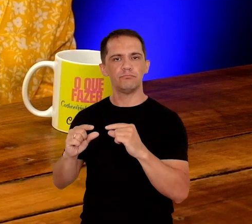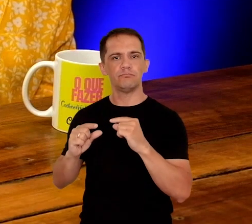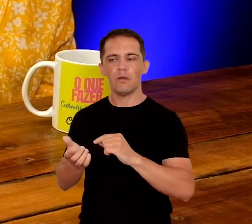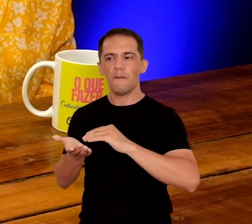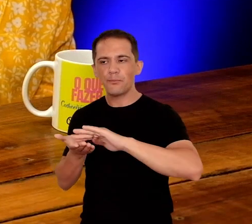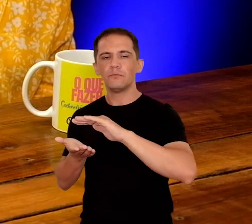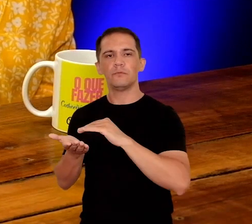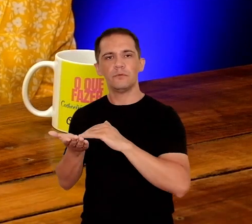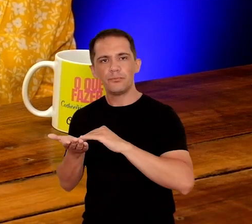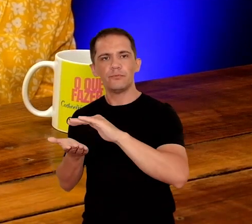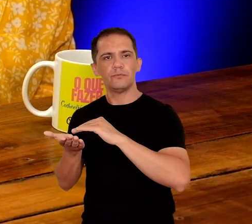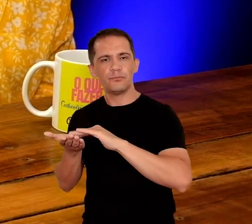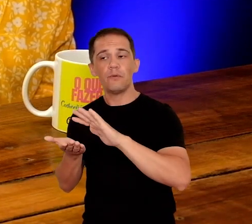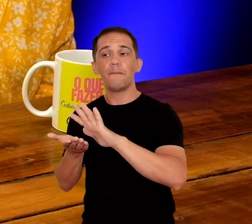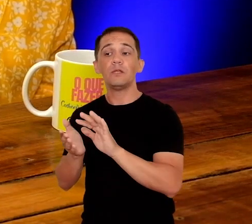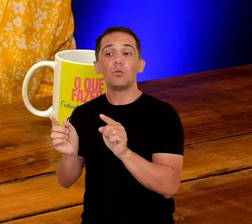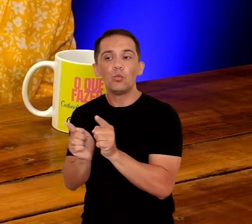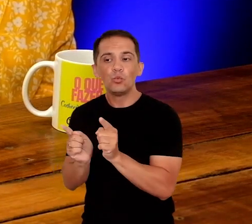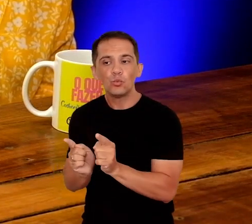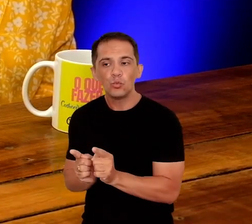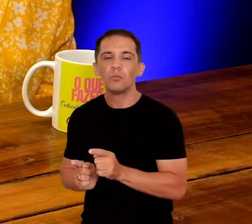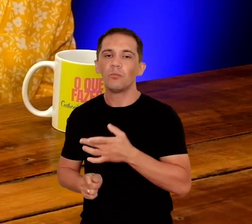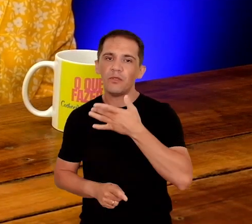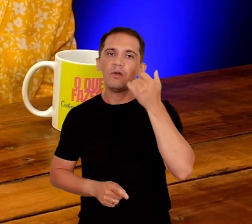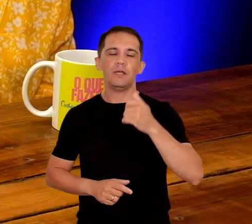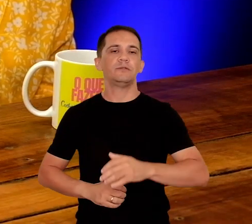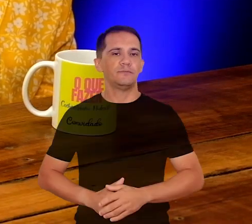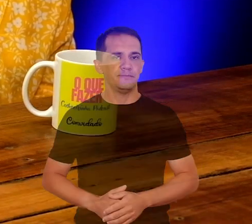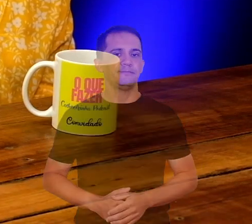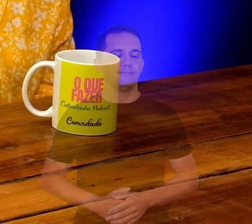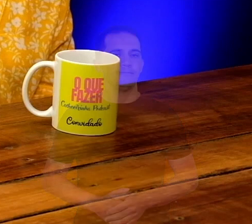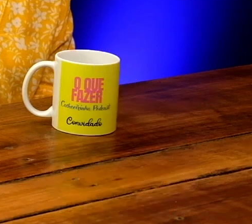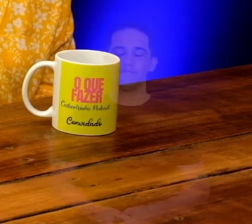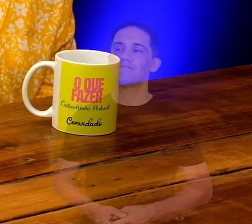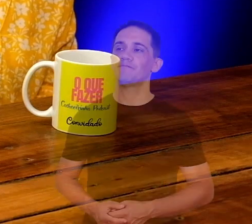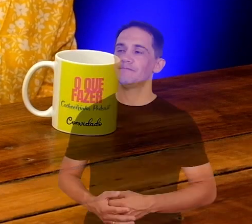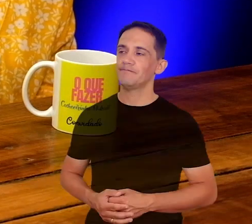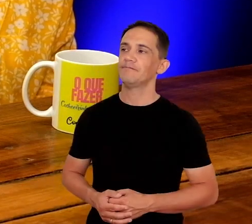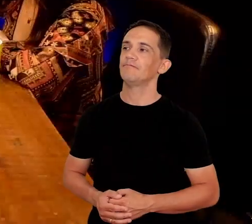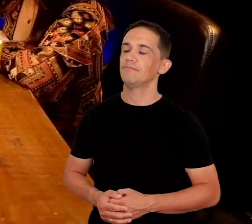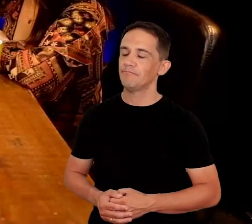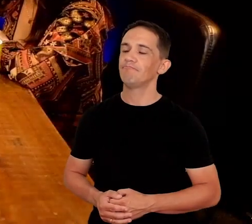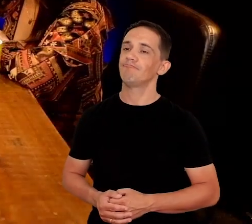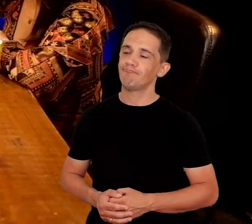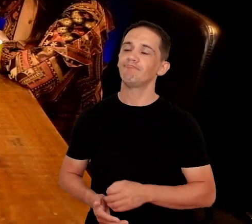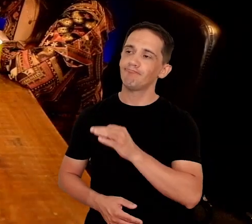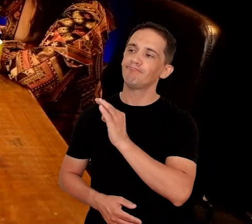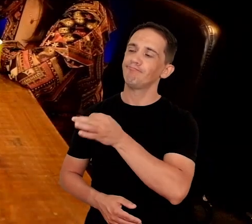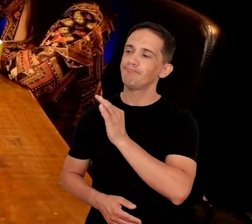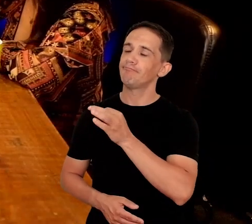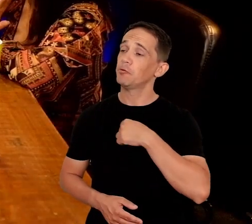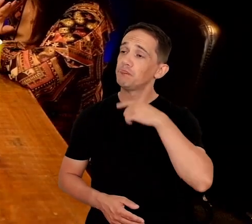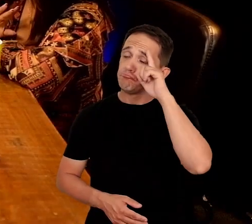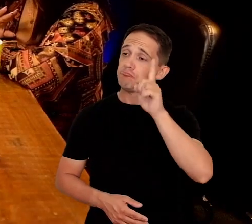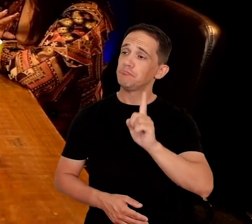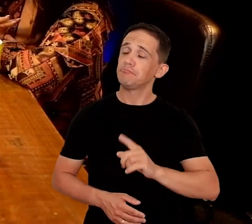vai ficar bem difícil para ele. Então até essas dicas assim a gente dá pro pessoal, né? Eu não tinha esse conhecimento para mim. Se estava